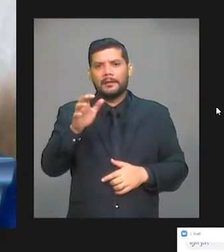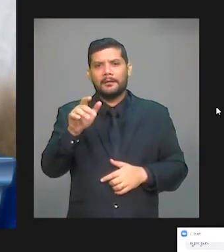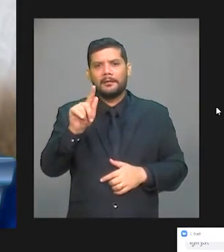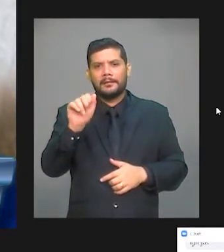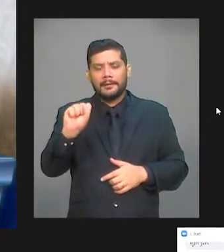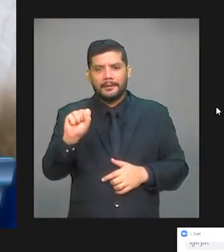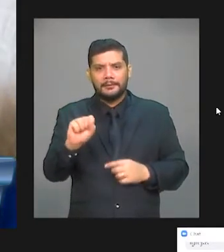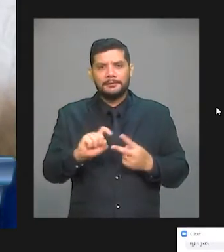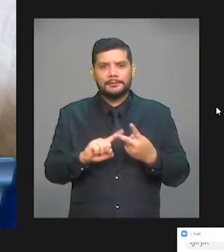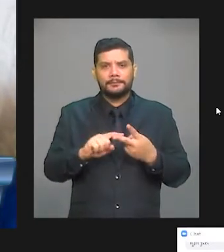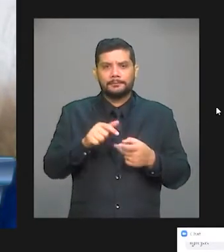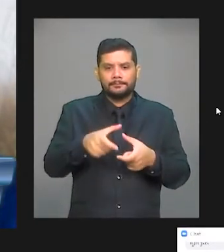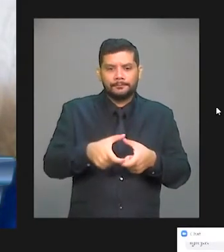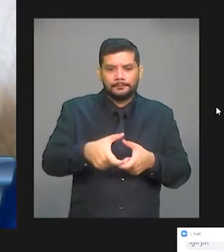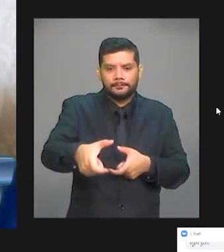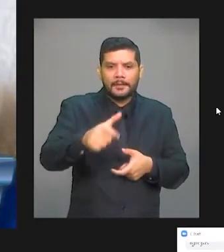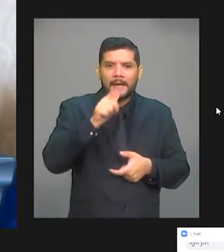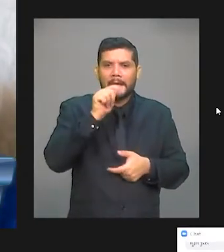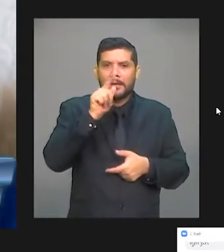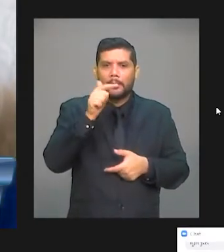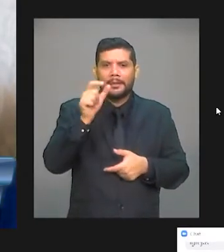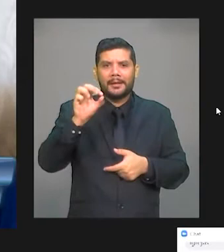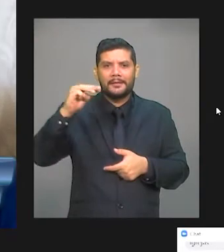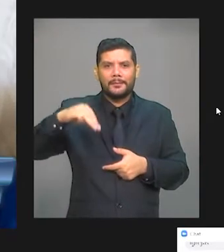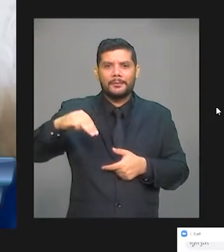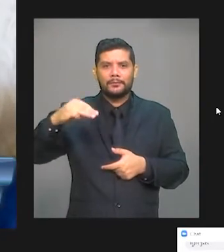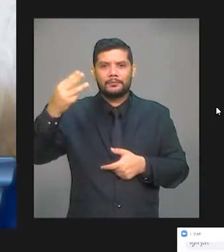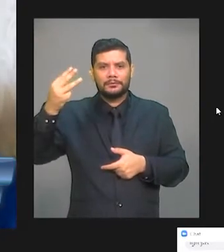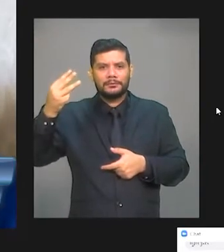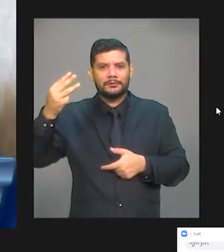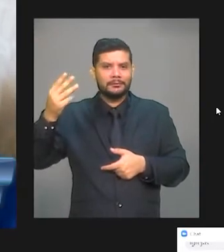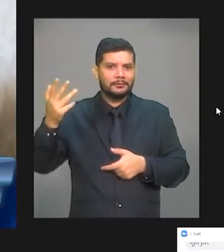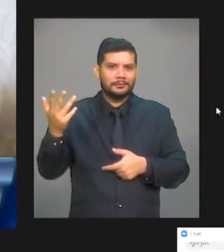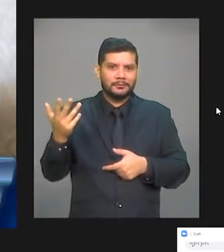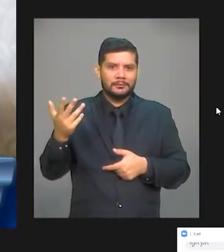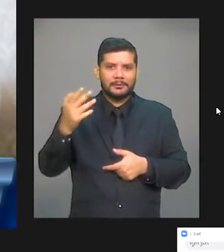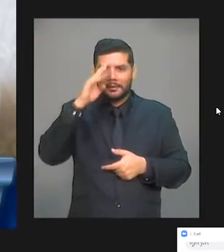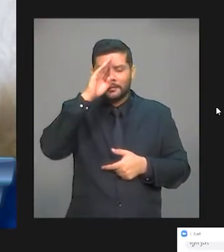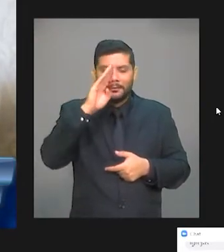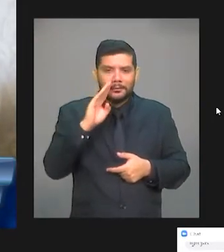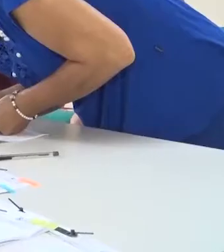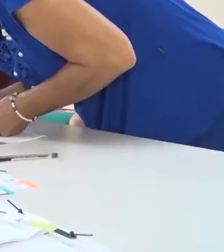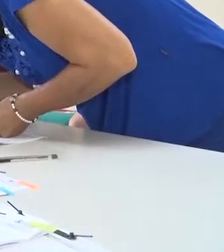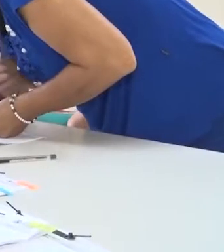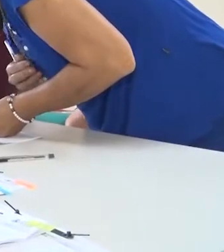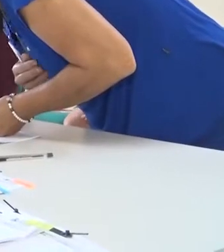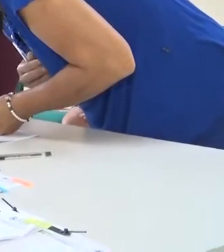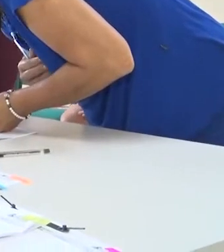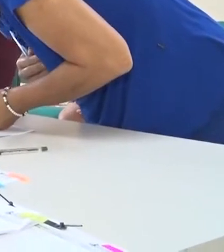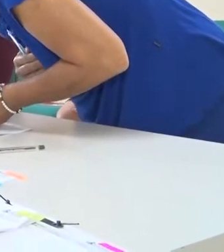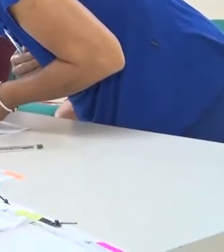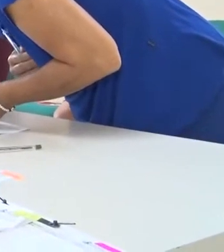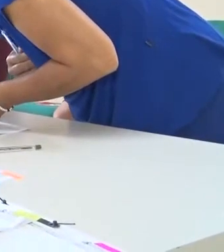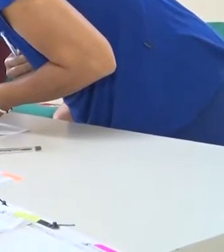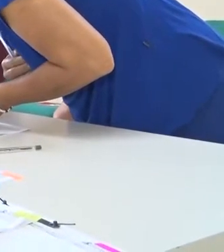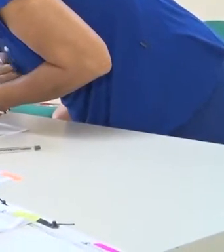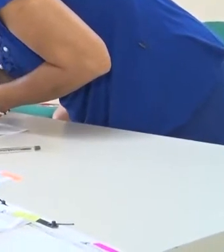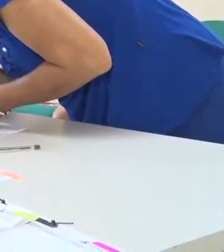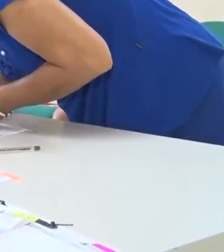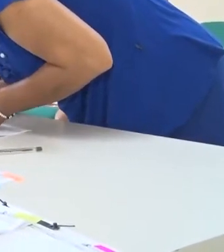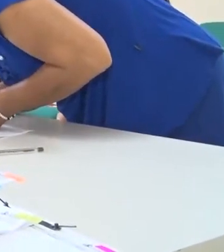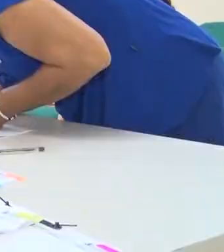água, como a questão da energia para a renda baixa, o cartão Mais Infância, e a Assembleia não poderia ficar de fora. Serão atendidas